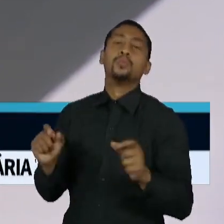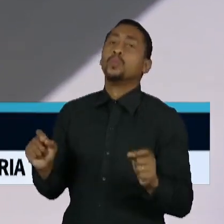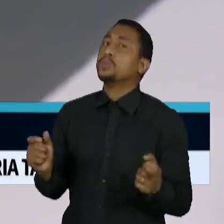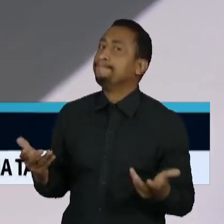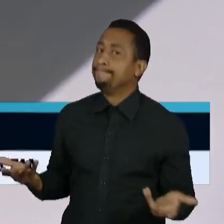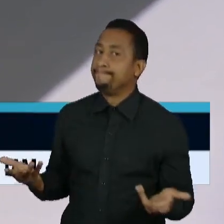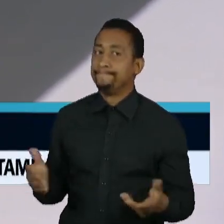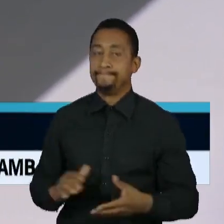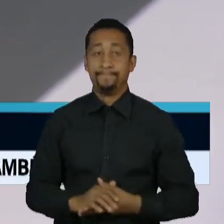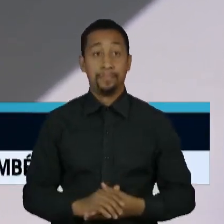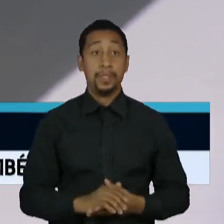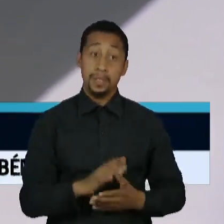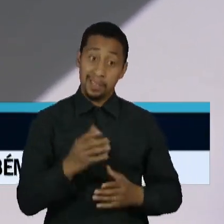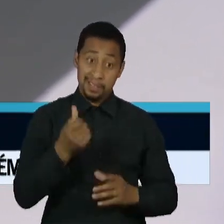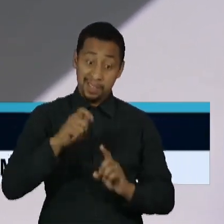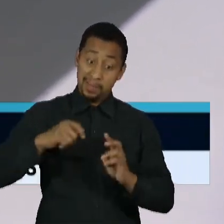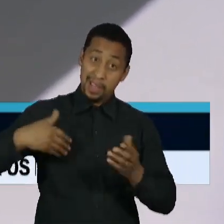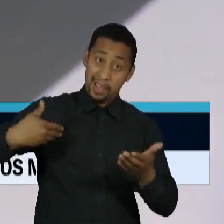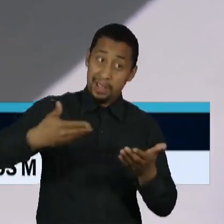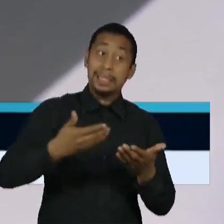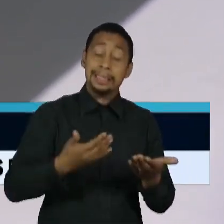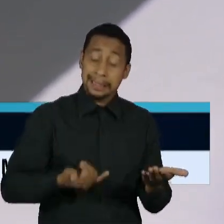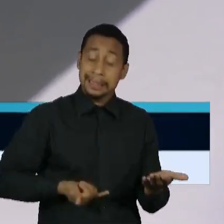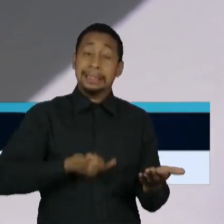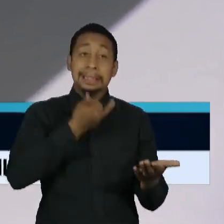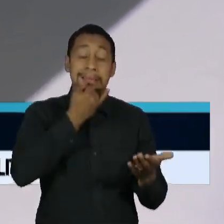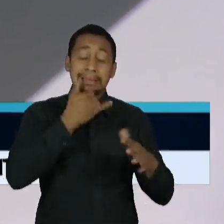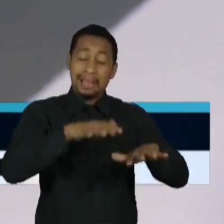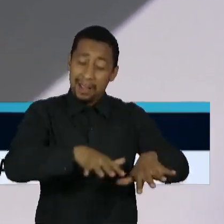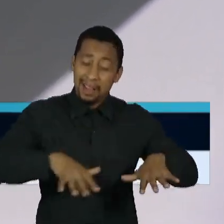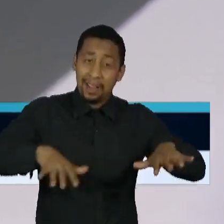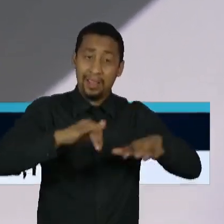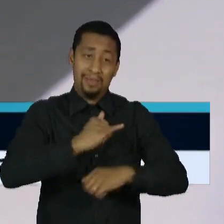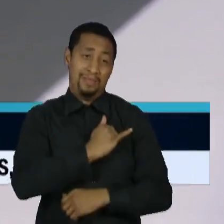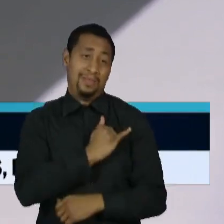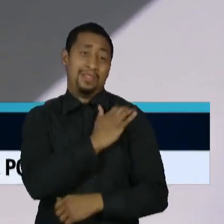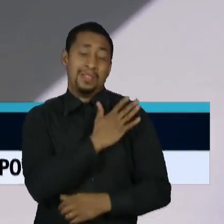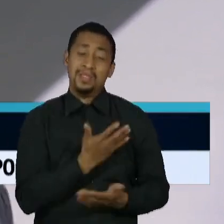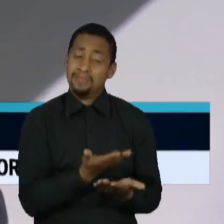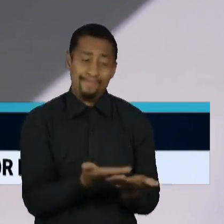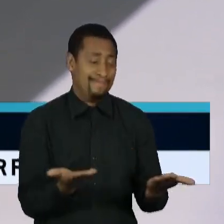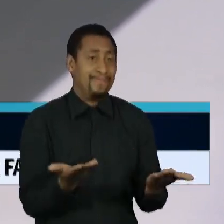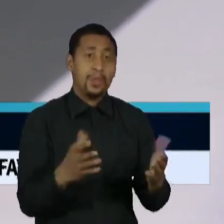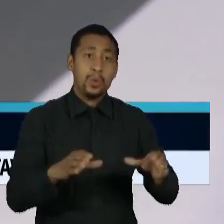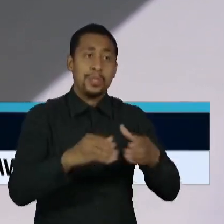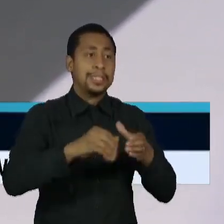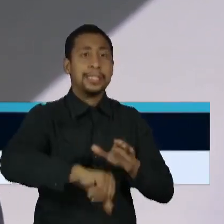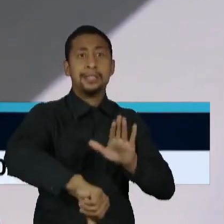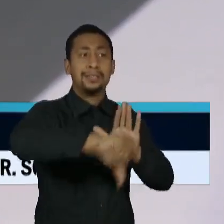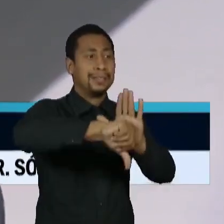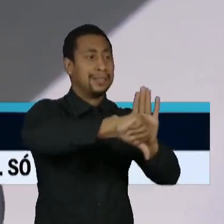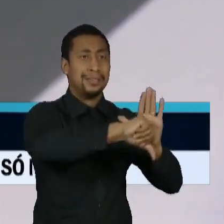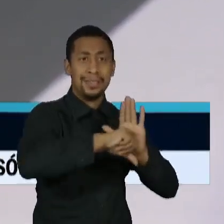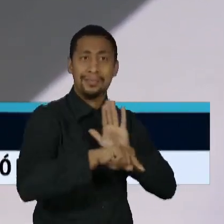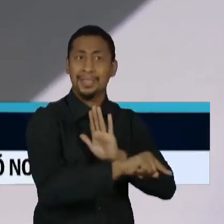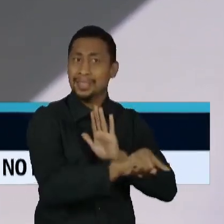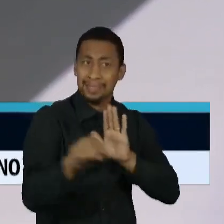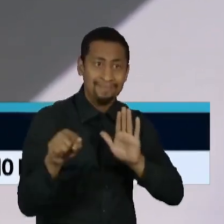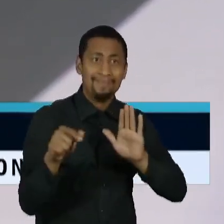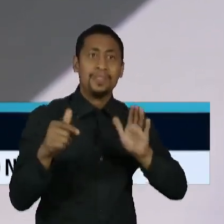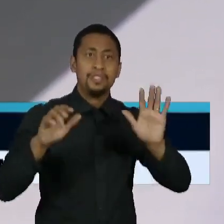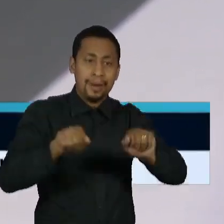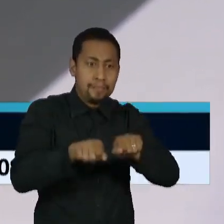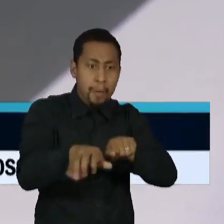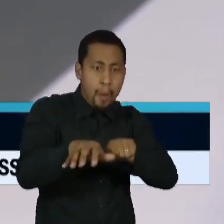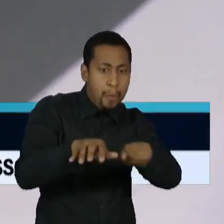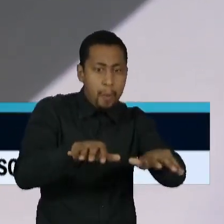de calamidade que se encontrava nesses territórios indígenas e de quanto o crime organizado de toda a natureza já tinha